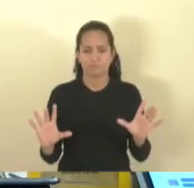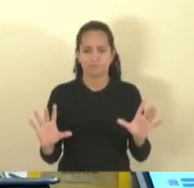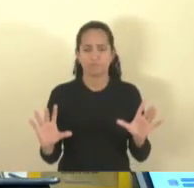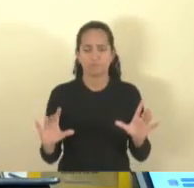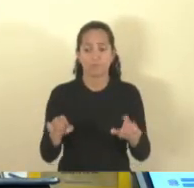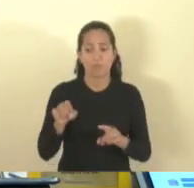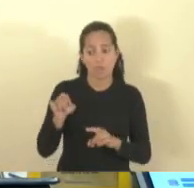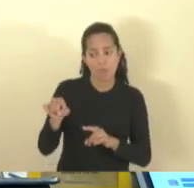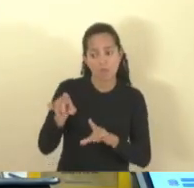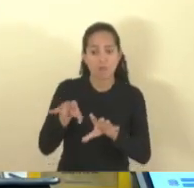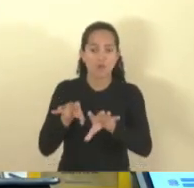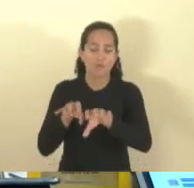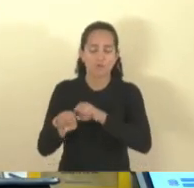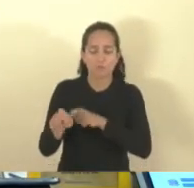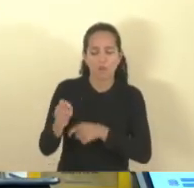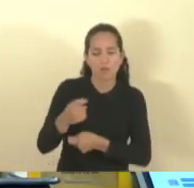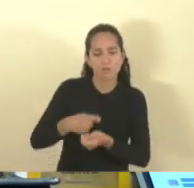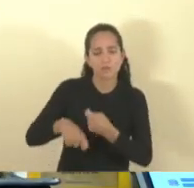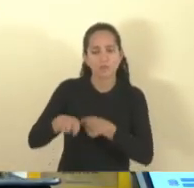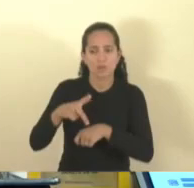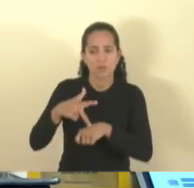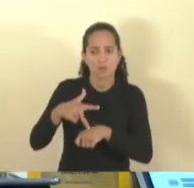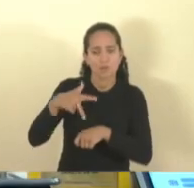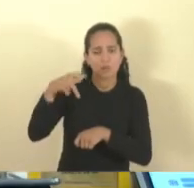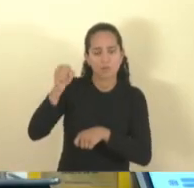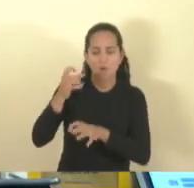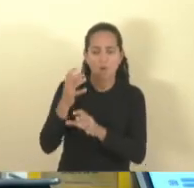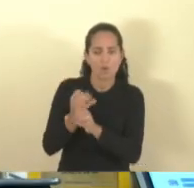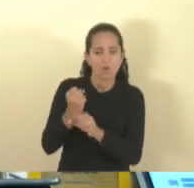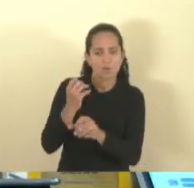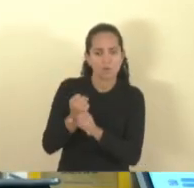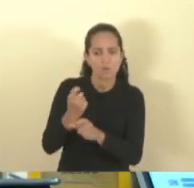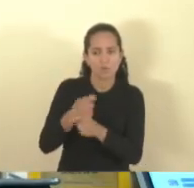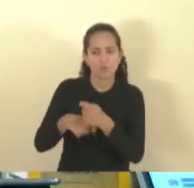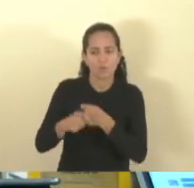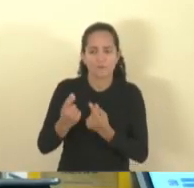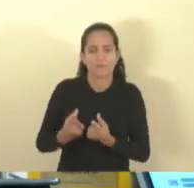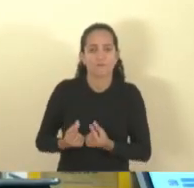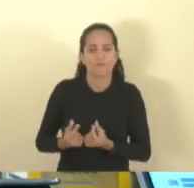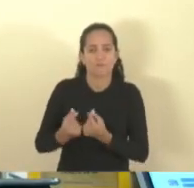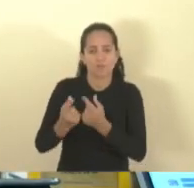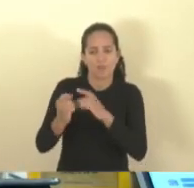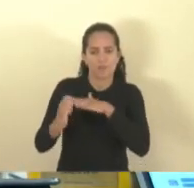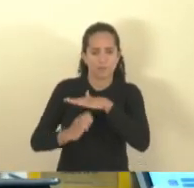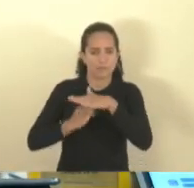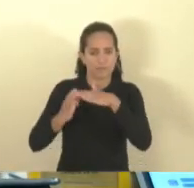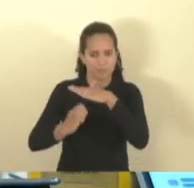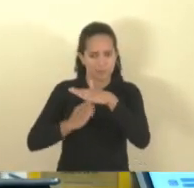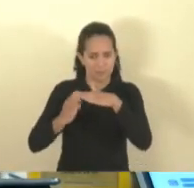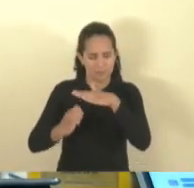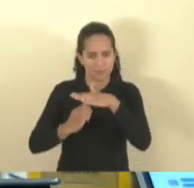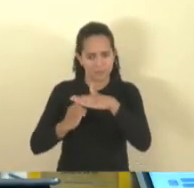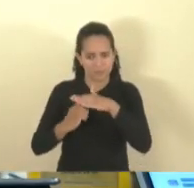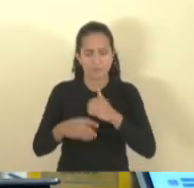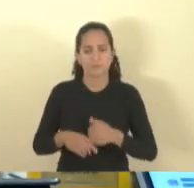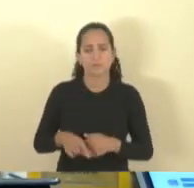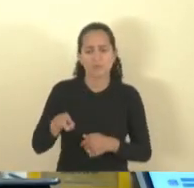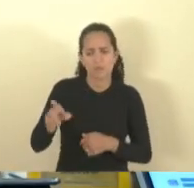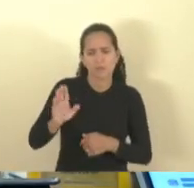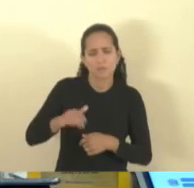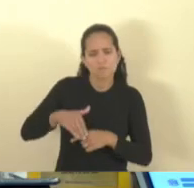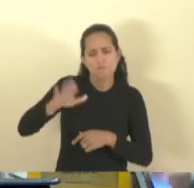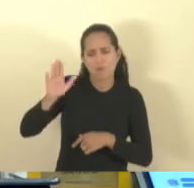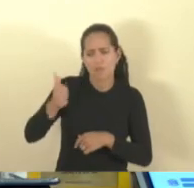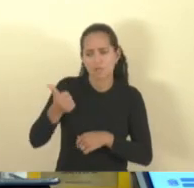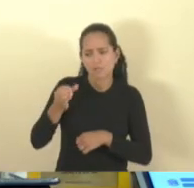Formado em administração, pós-graduação em contabilidade e finanças empresariais. Está há mais de